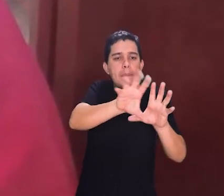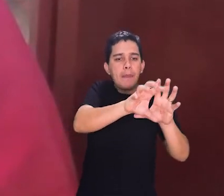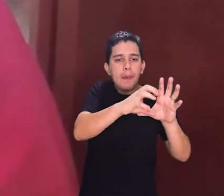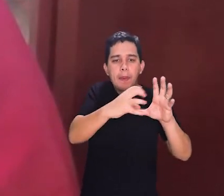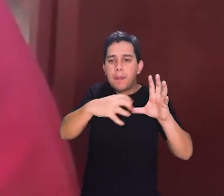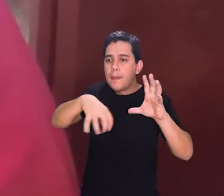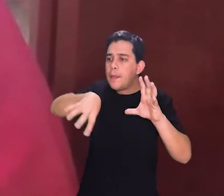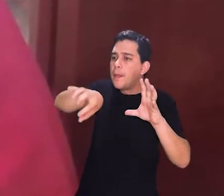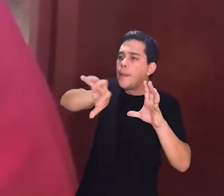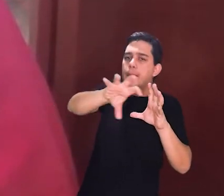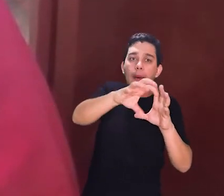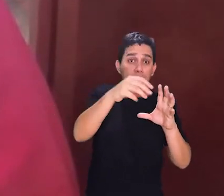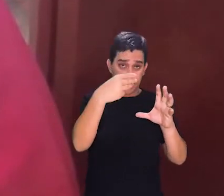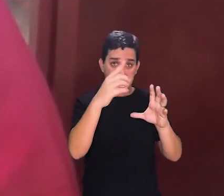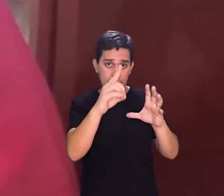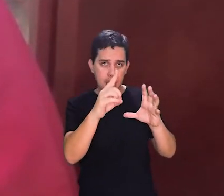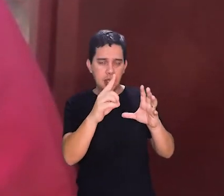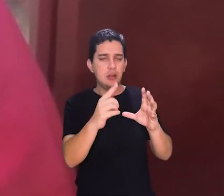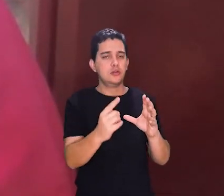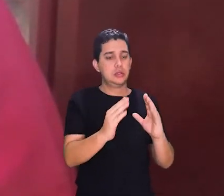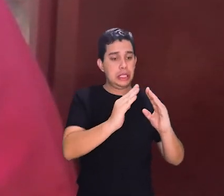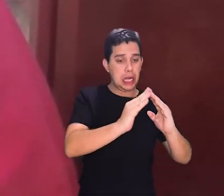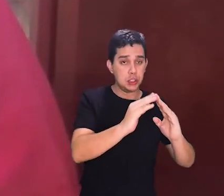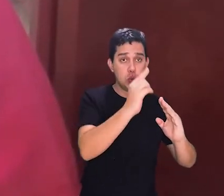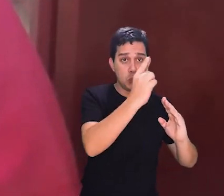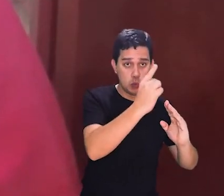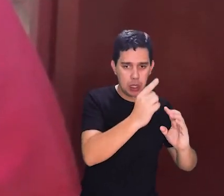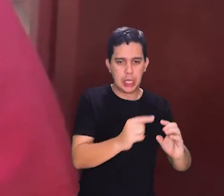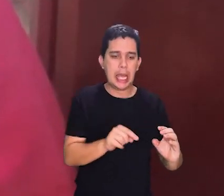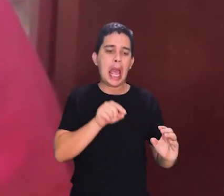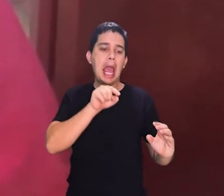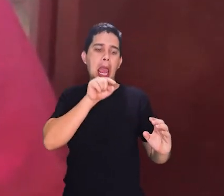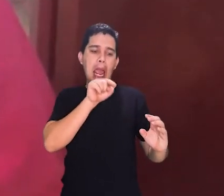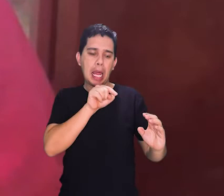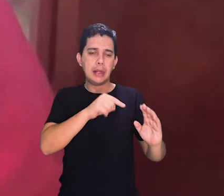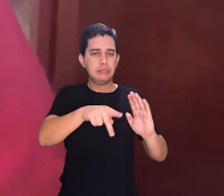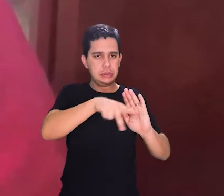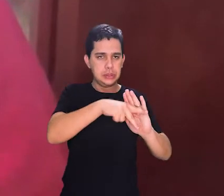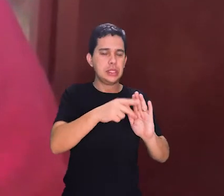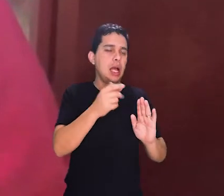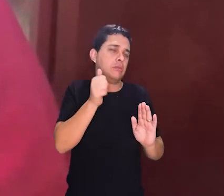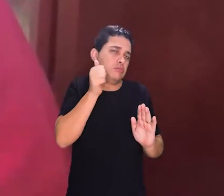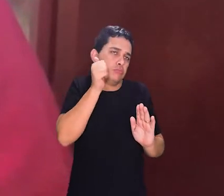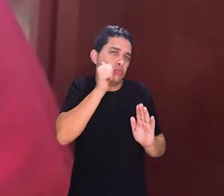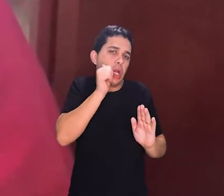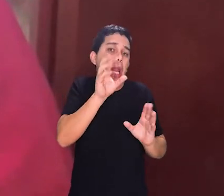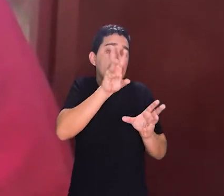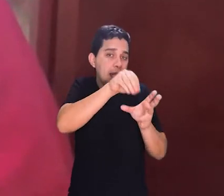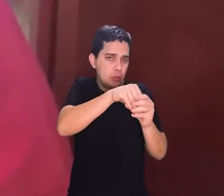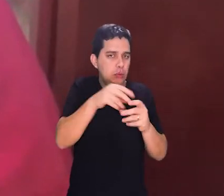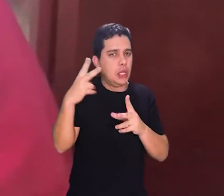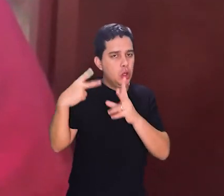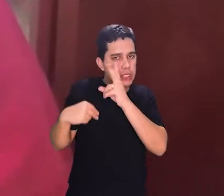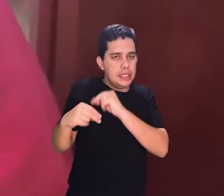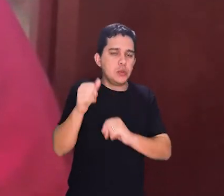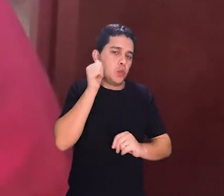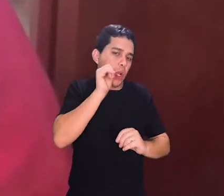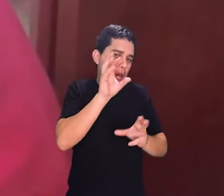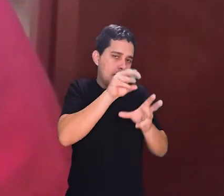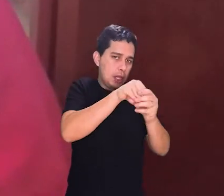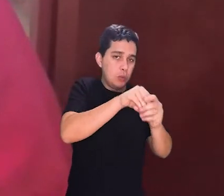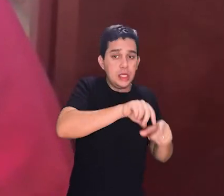que é a unidade Professor Antônio Carlos Gomes da Costa, o PAC-GC, e a unidade masculina, que é a Escola João Luiz Alves, a